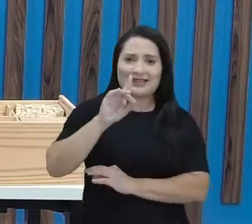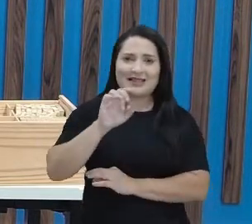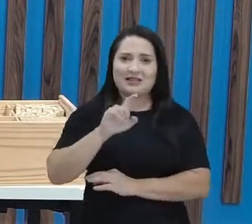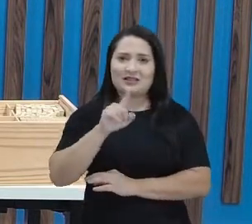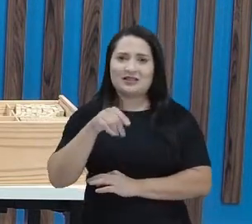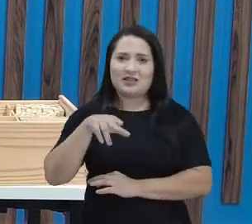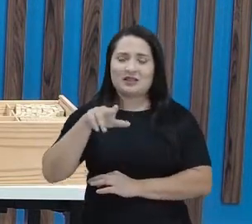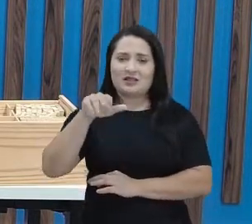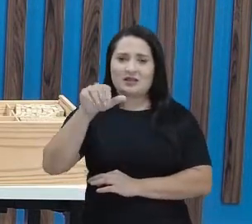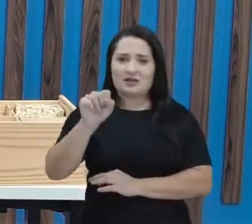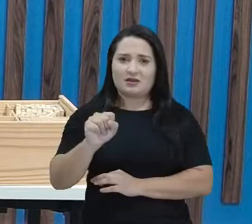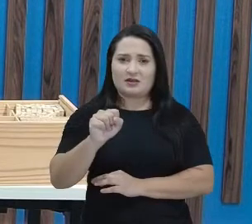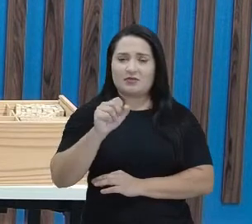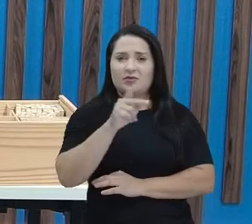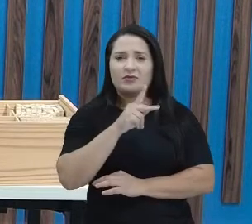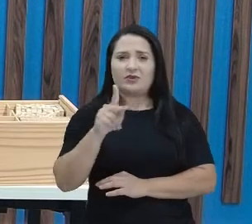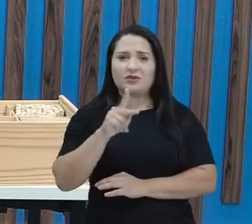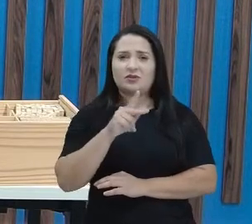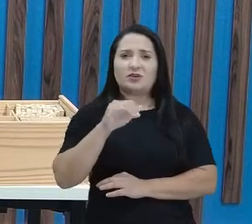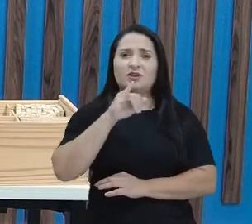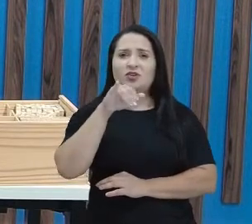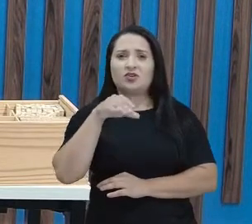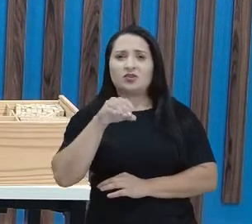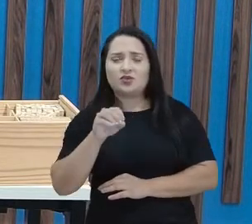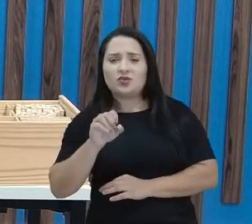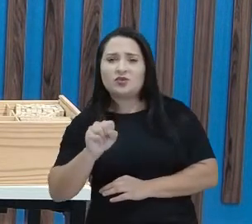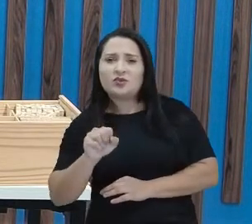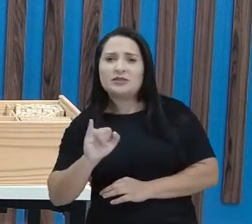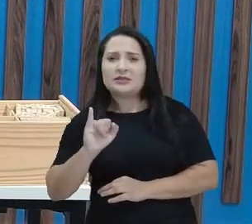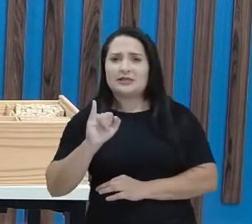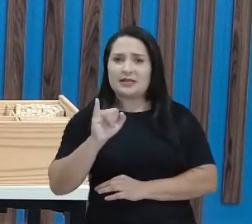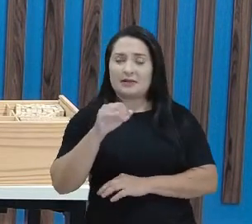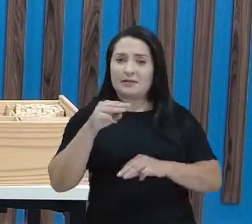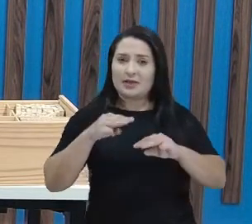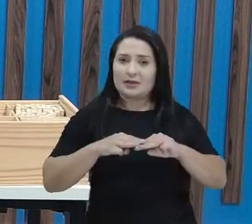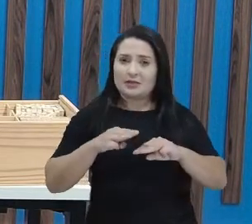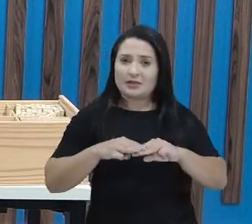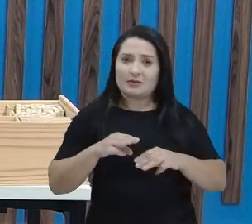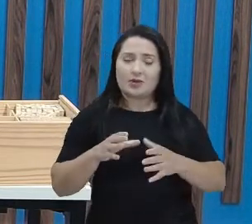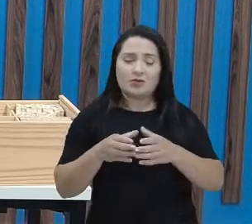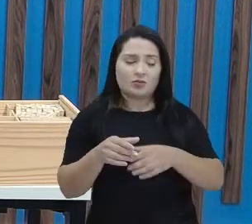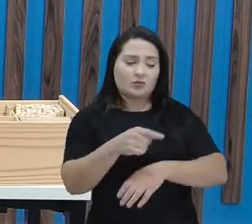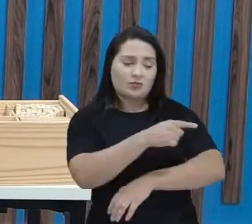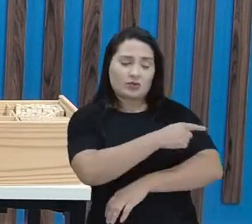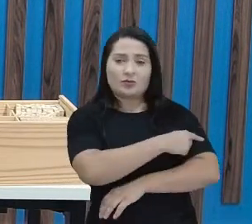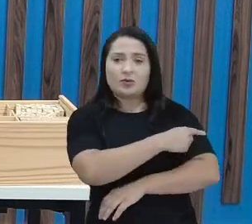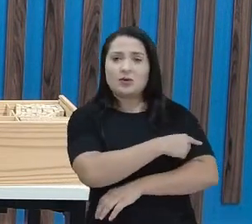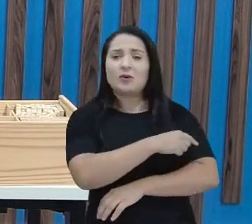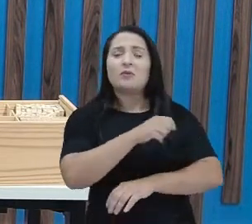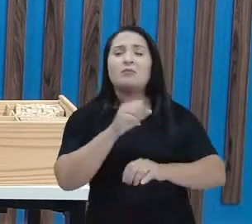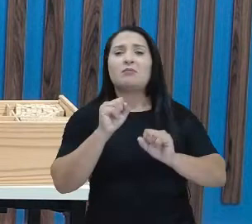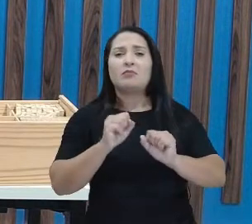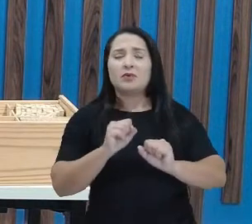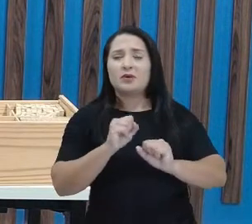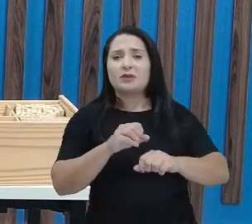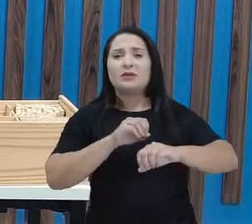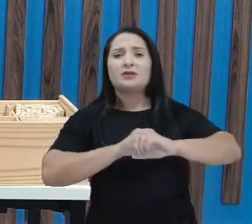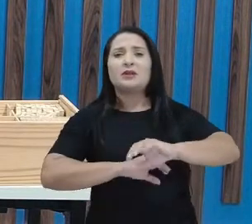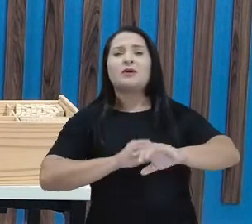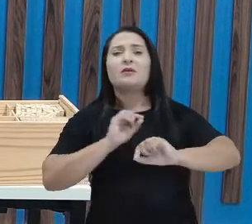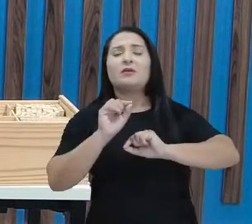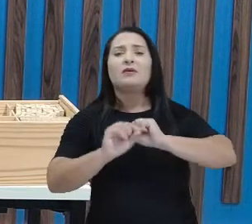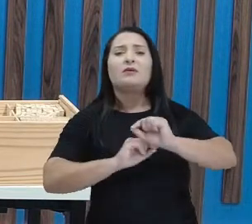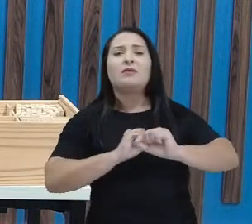que até a professora Josi me deu essa dica. Verônica, a gente pode trabalhar, a professora Josi, de matemática, primeiro ano. A gente pode também trabalhar com